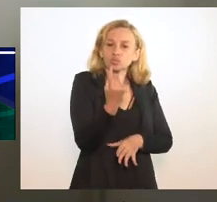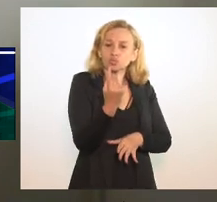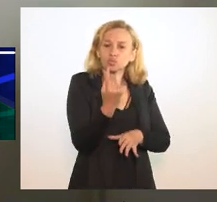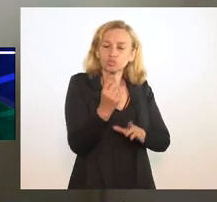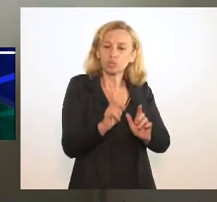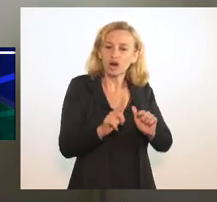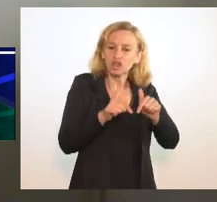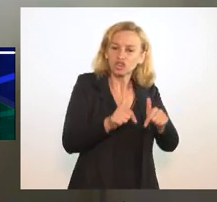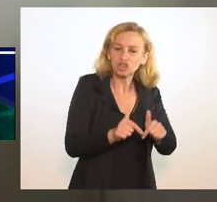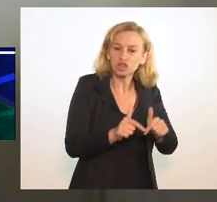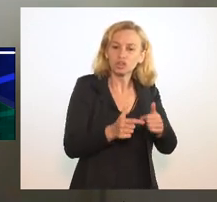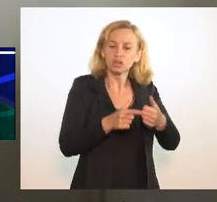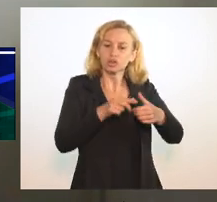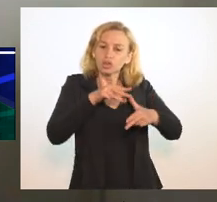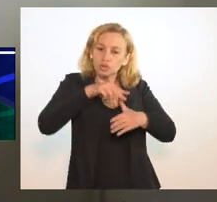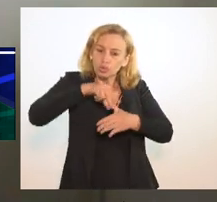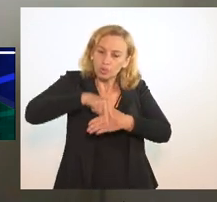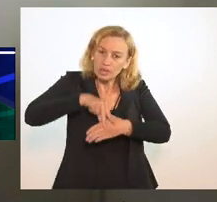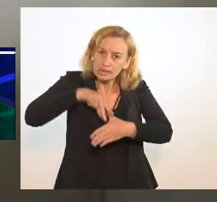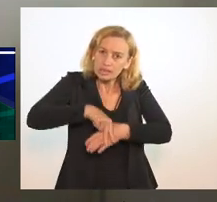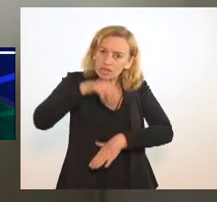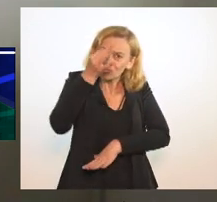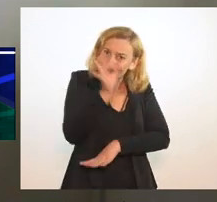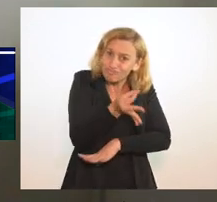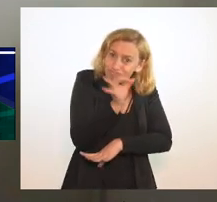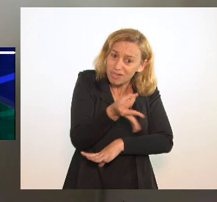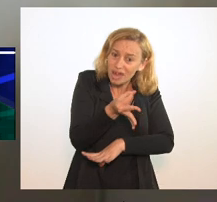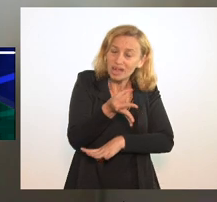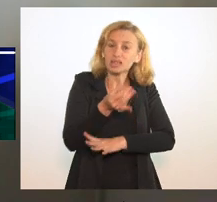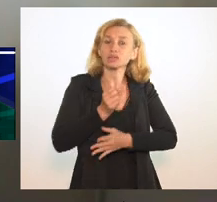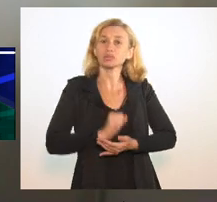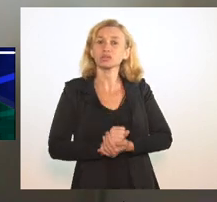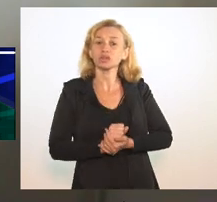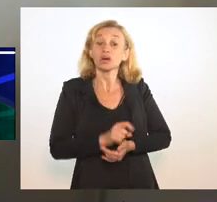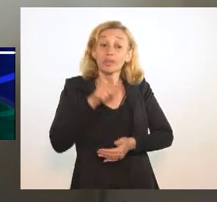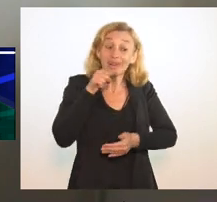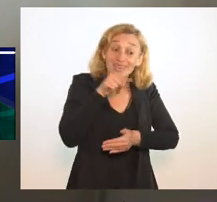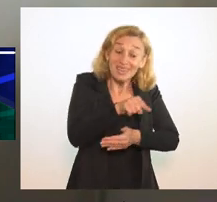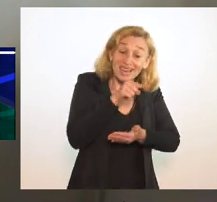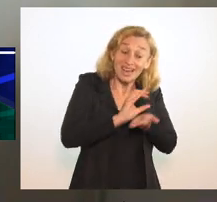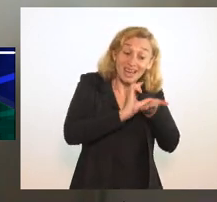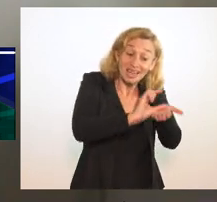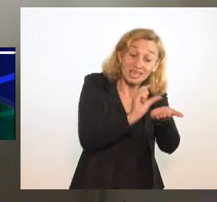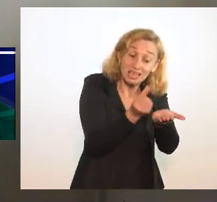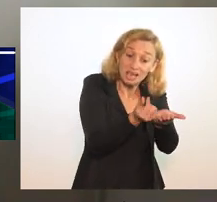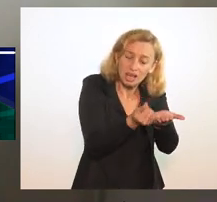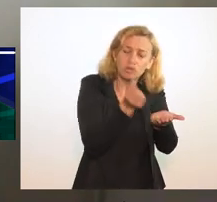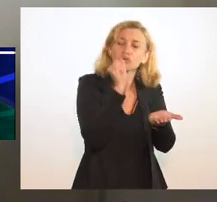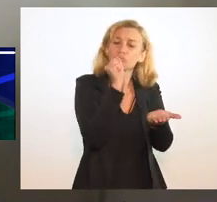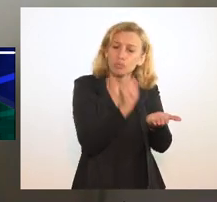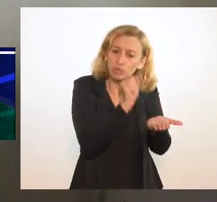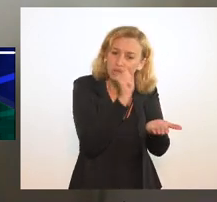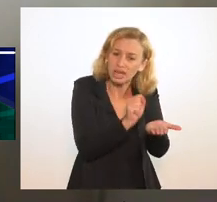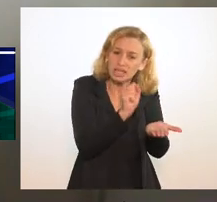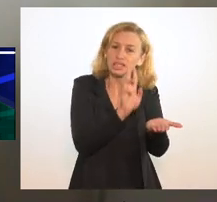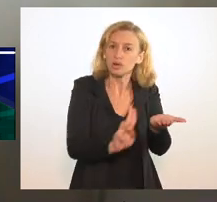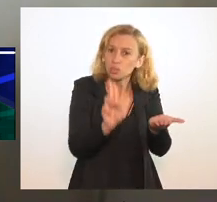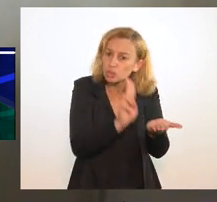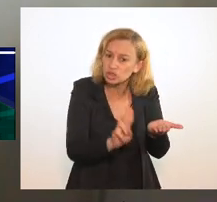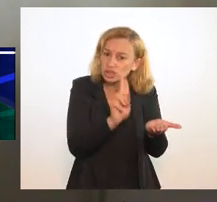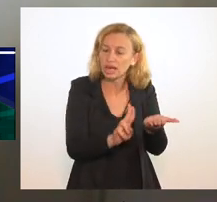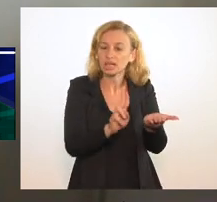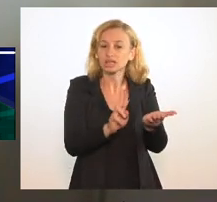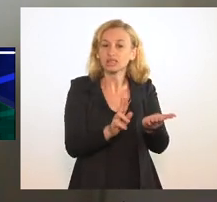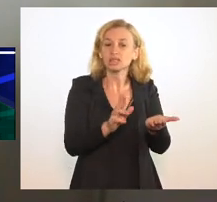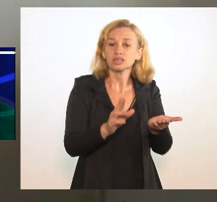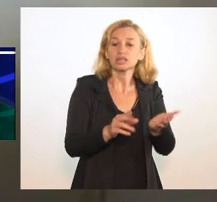dispositivo no inciso específico para que esse recurso pudesse ser investido tanto no